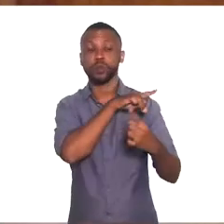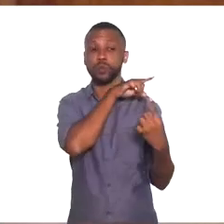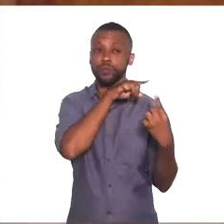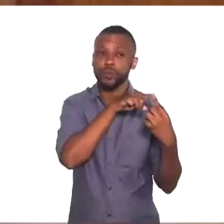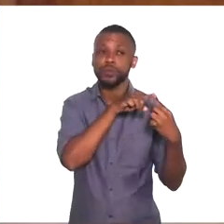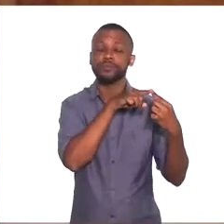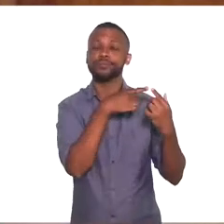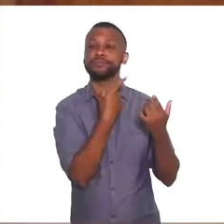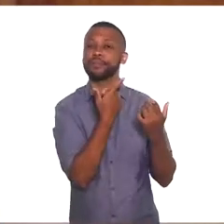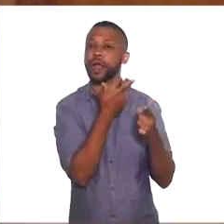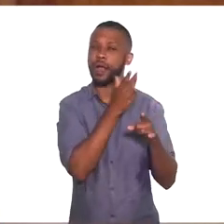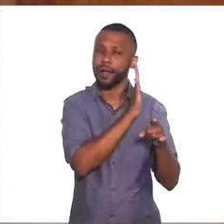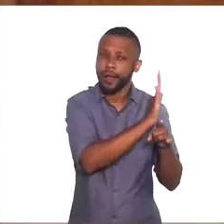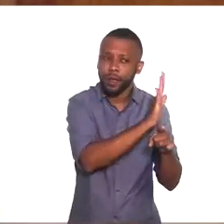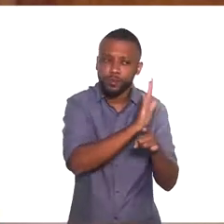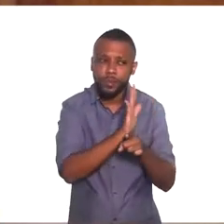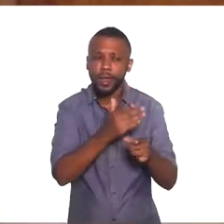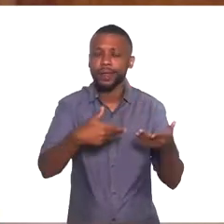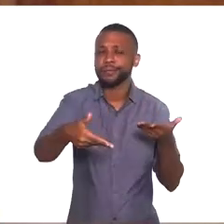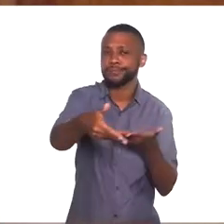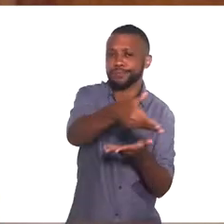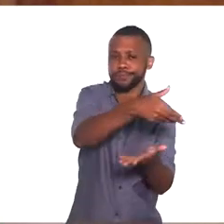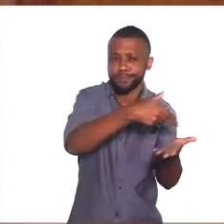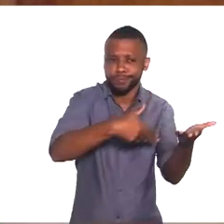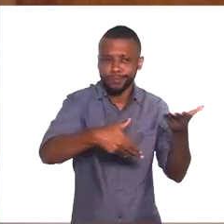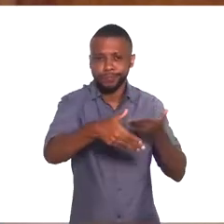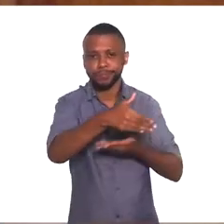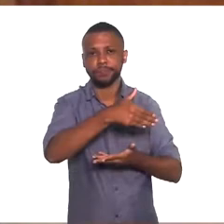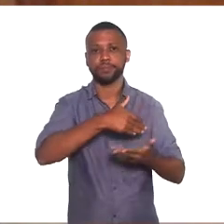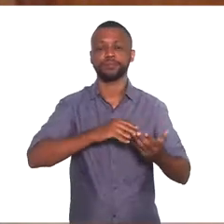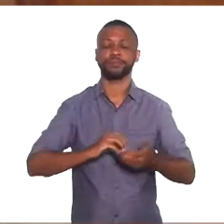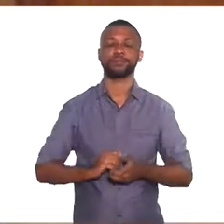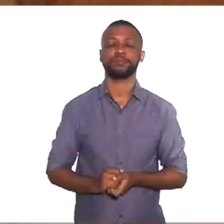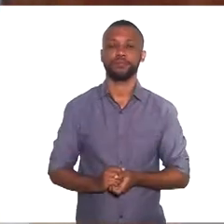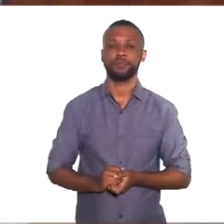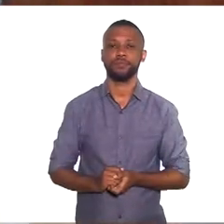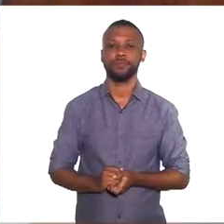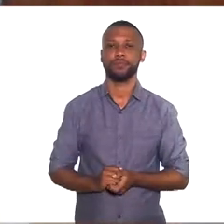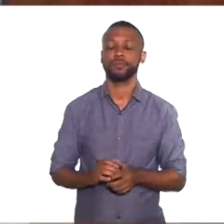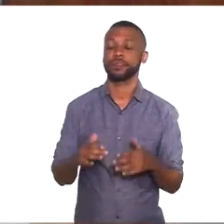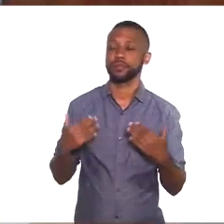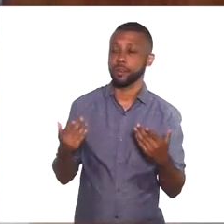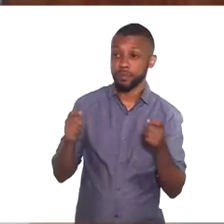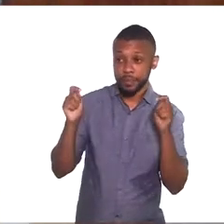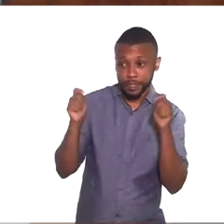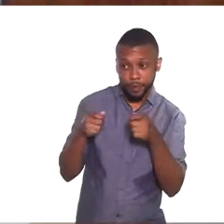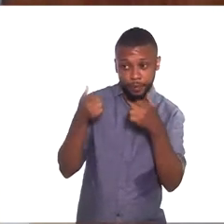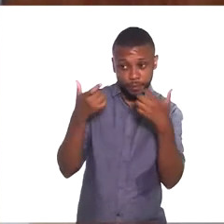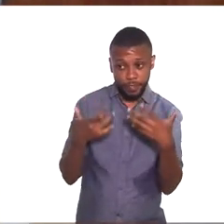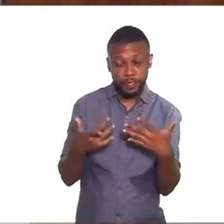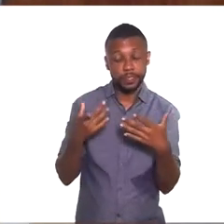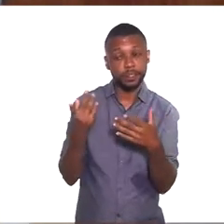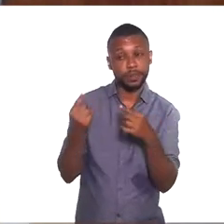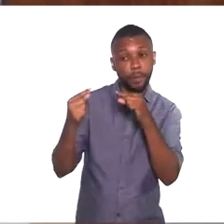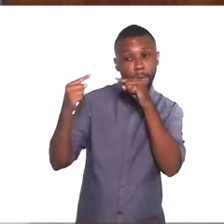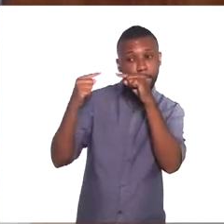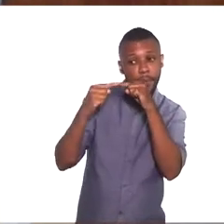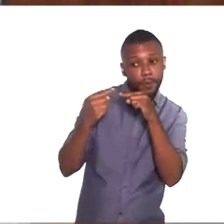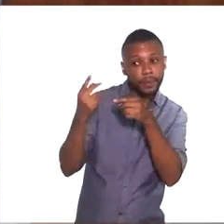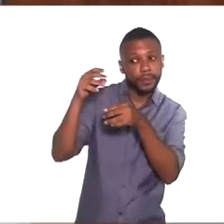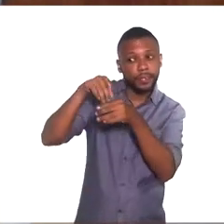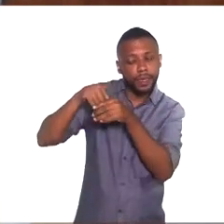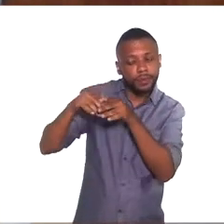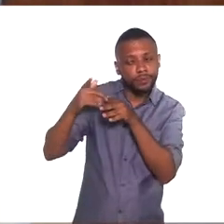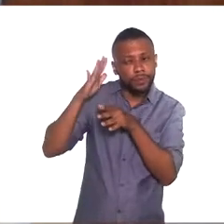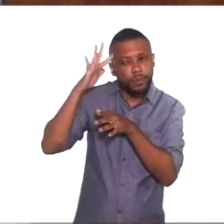fazer um trabalho missionário de ajuda e de partilha quem quiser eles estão eu posso dizer que eles